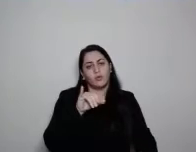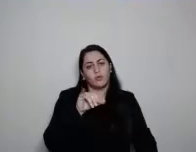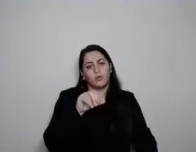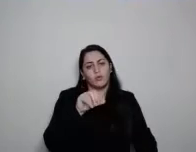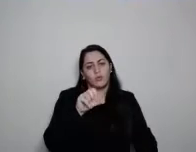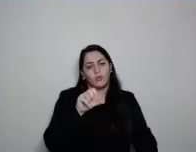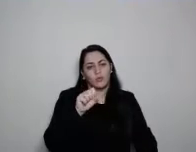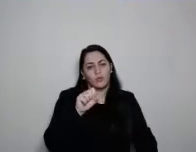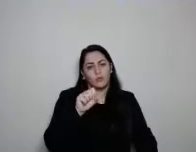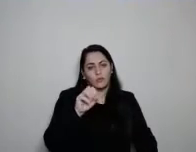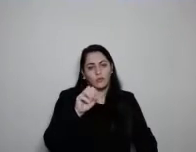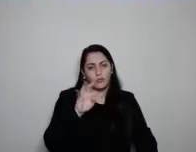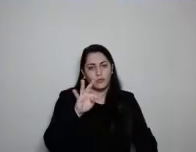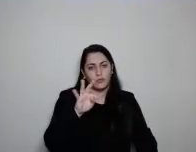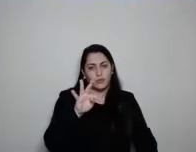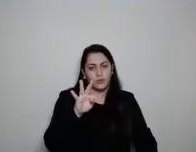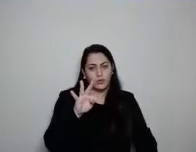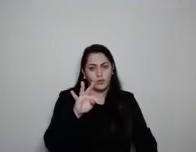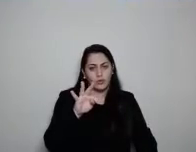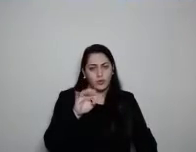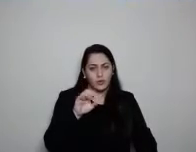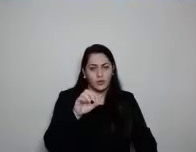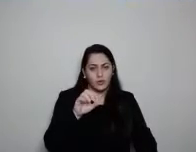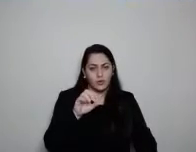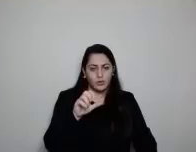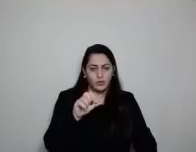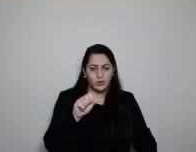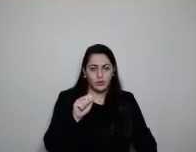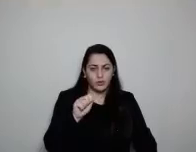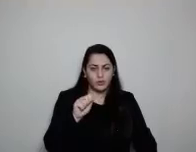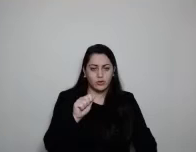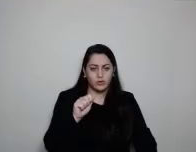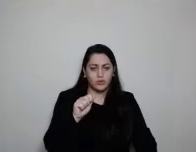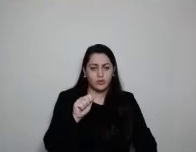do desembargador Cláudio. Mas vai aguardar então o voto do relator.